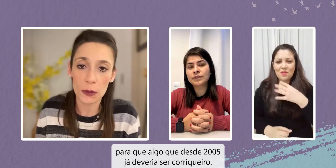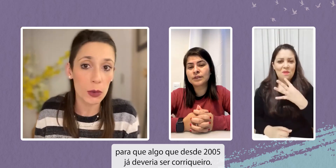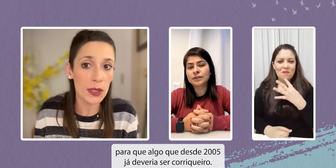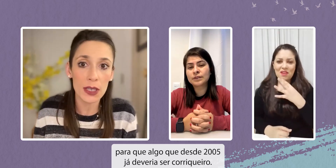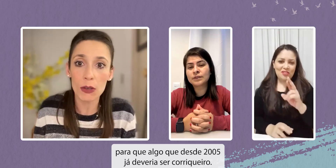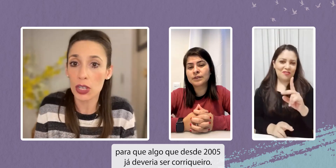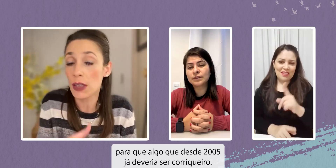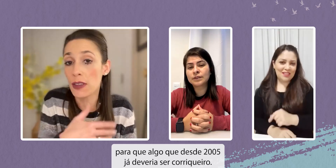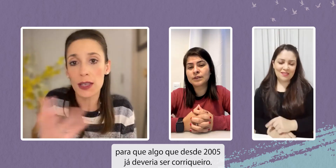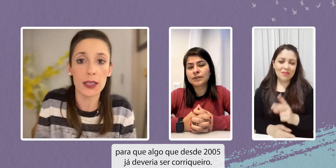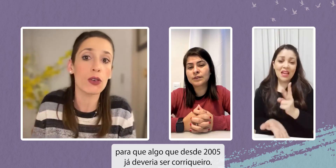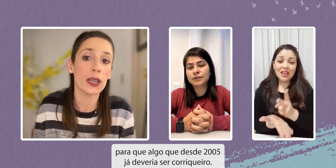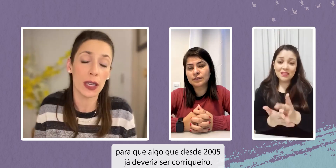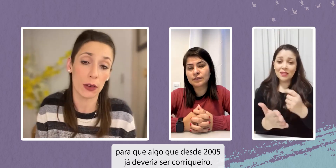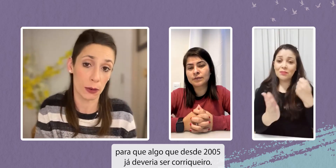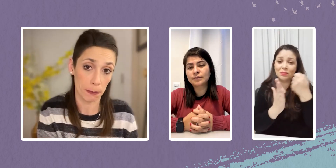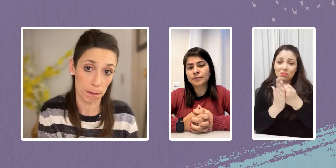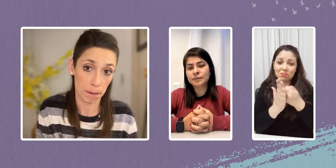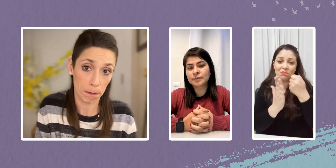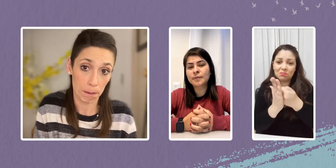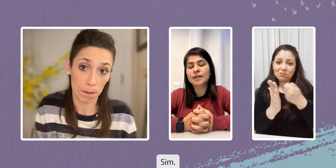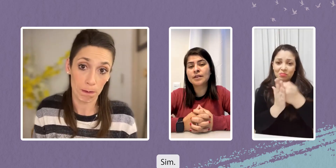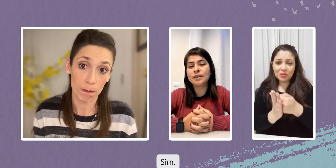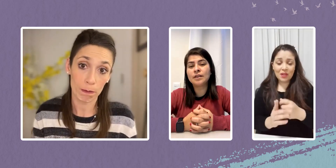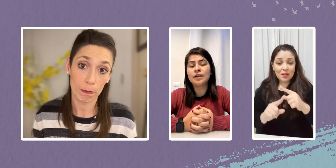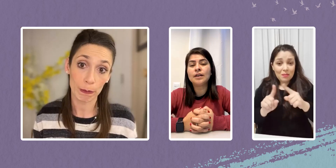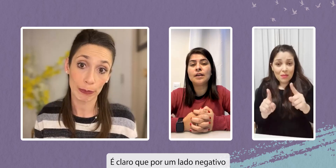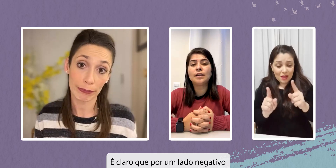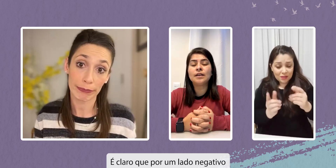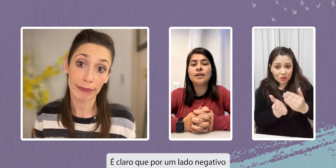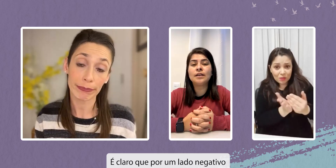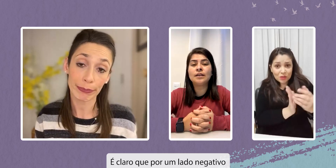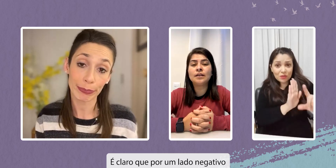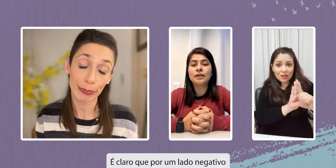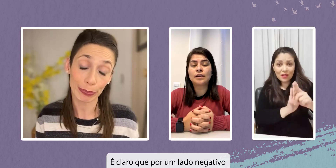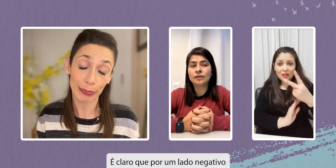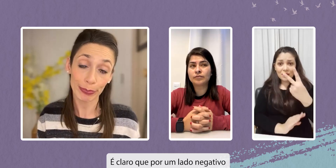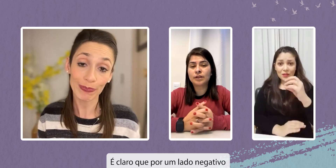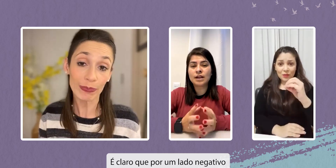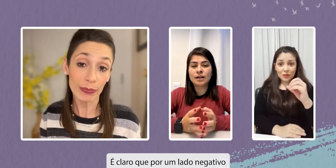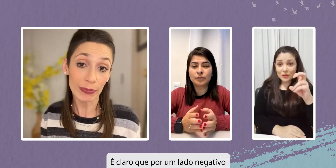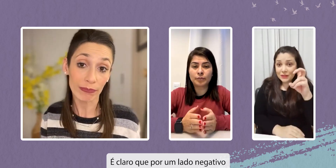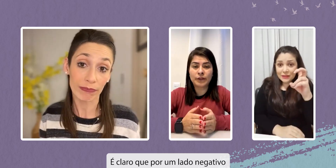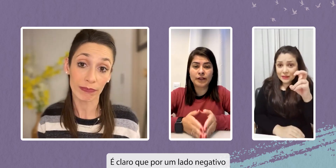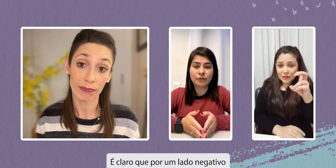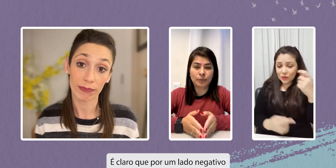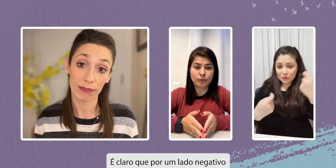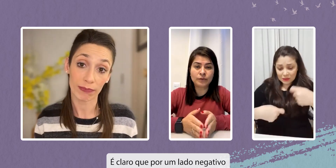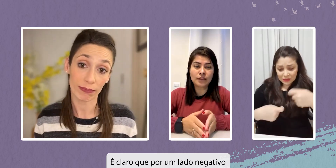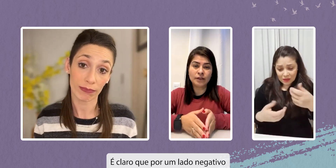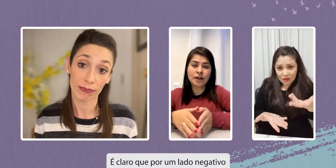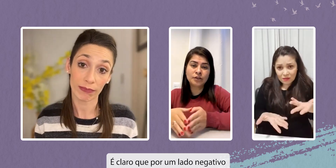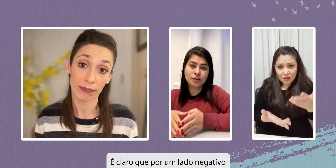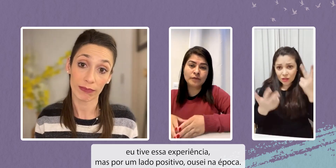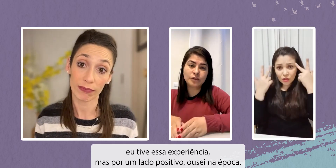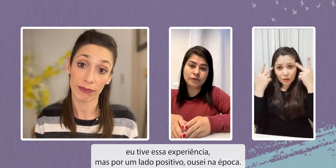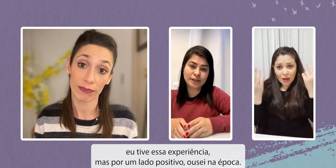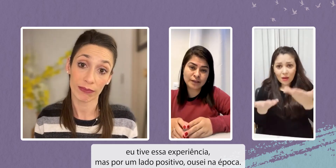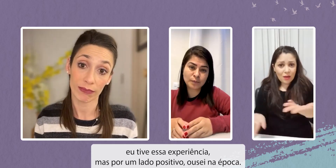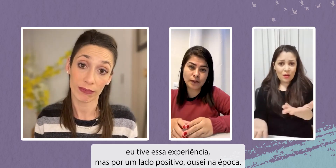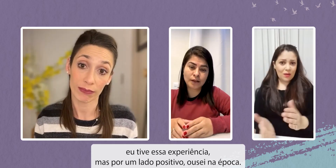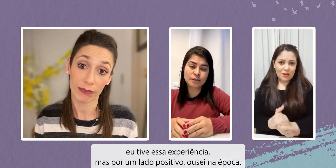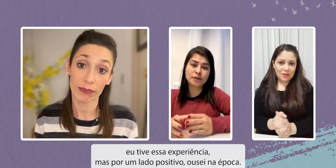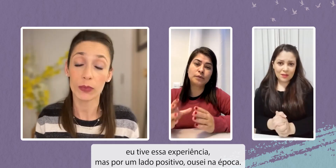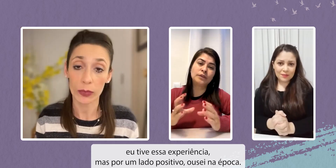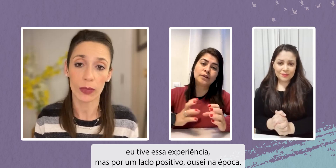desde 2005 já deveria ser corriqueiro. Sim, e claro, por um lado negativo eu tive